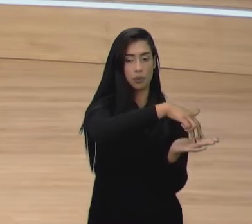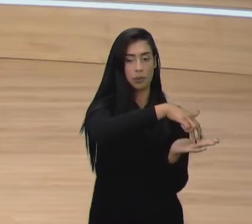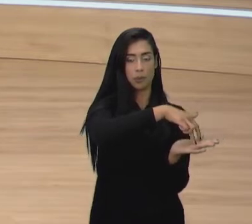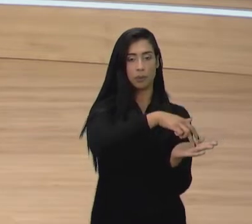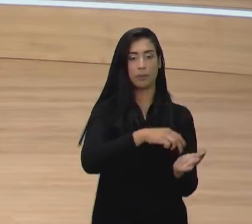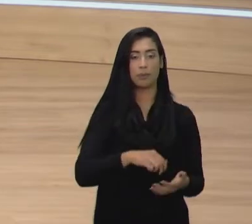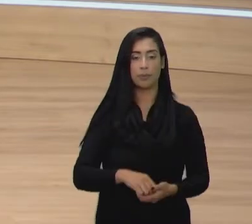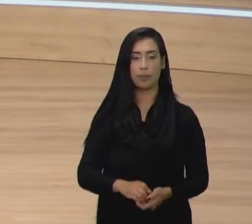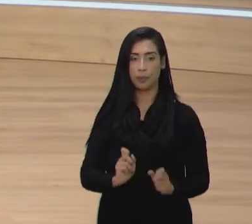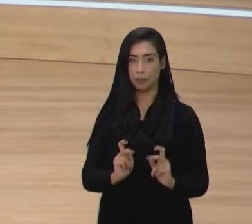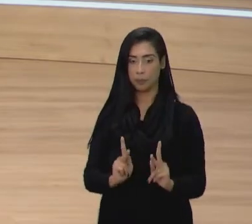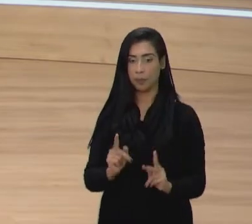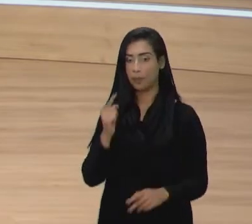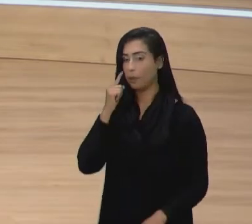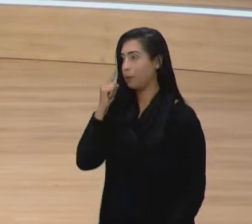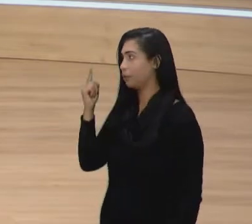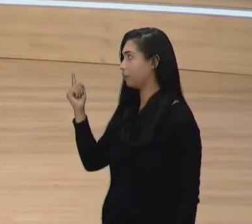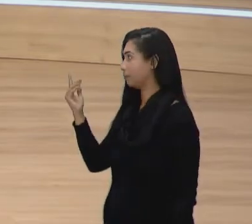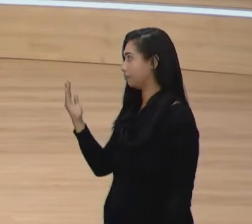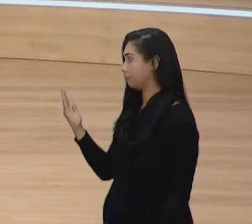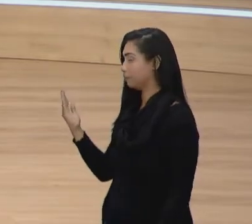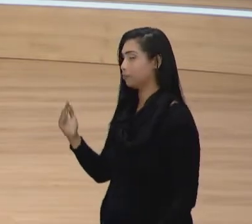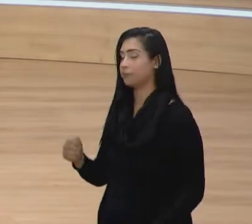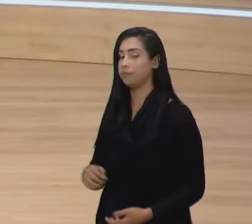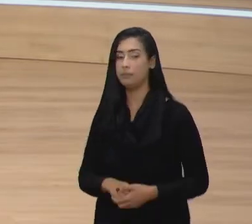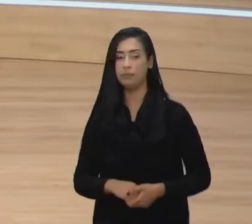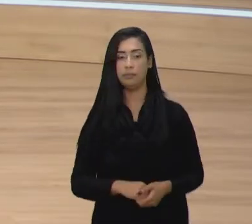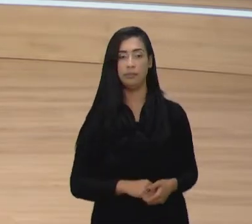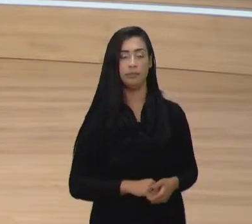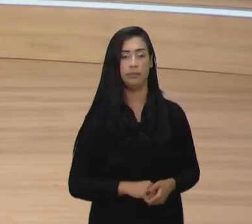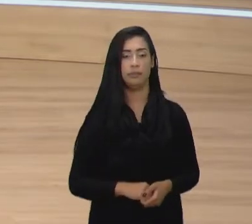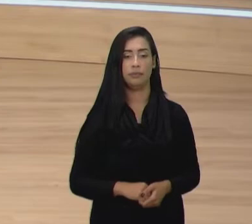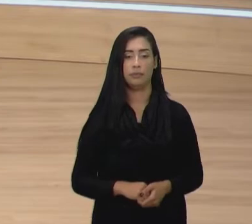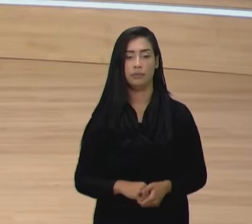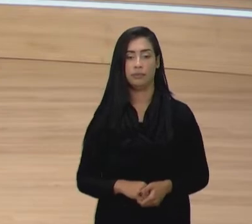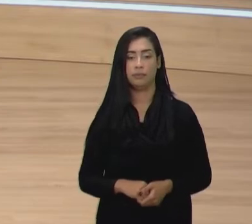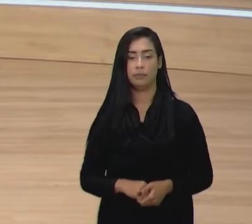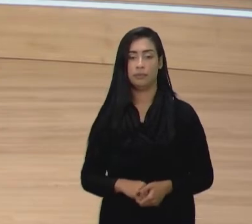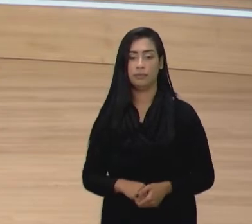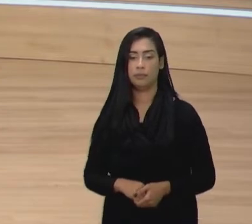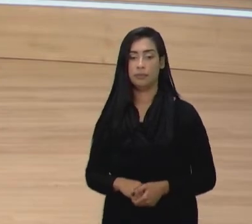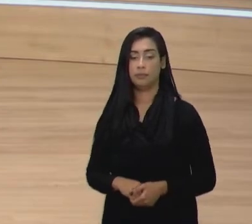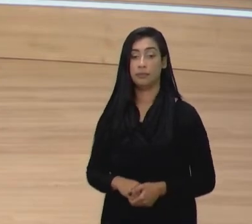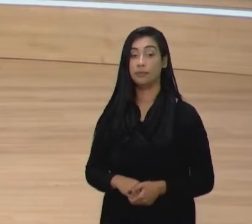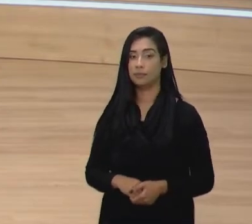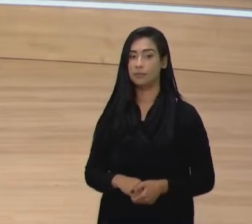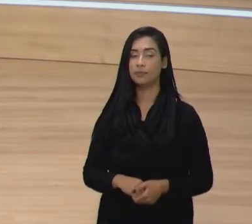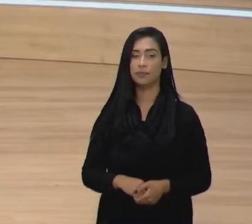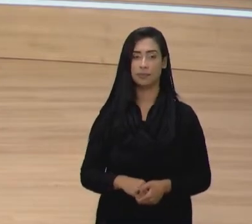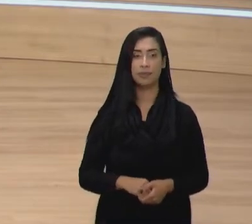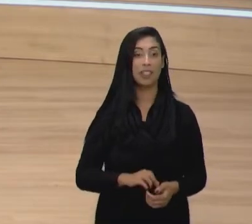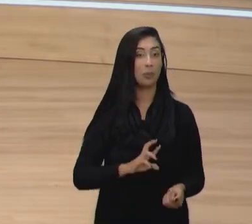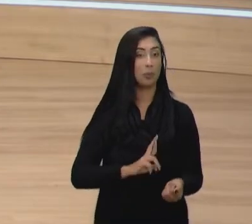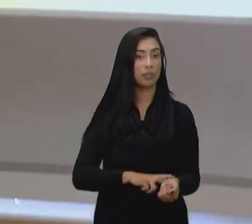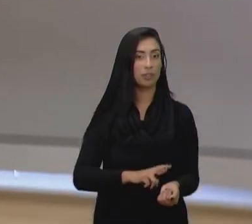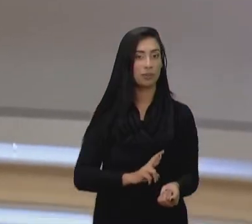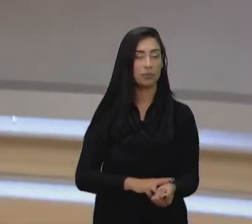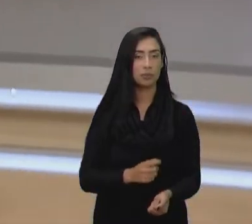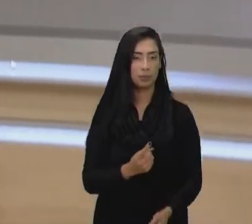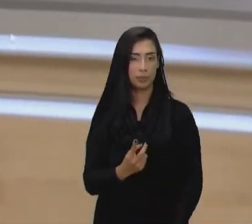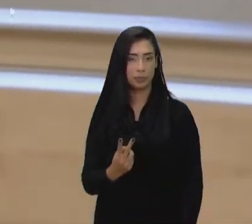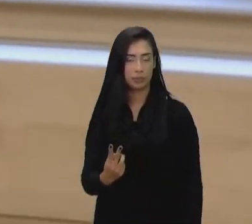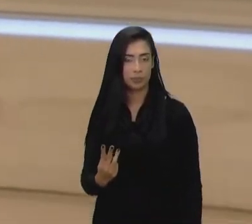e volta. Para a ponta e volta. Certo? 1, 2, 3, 5, 6, 7.